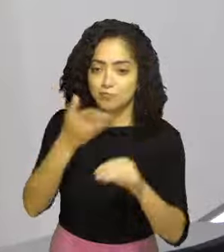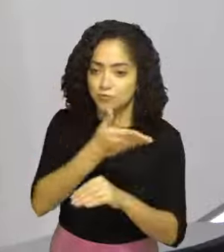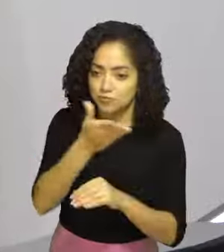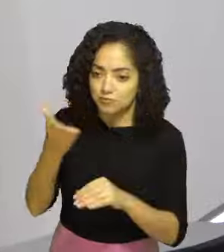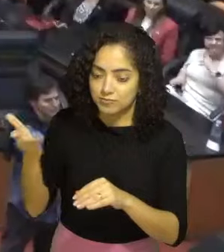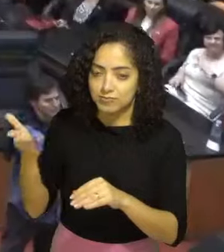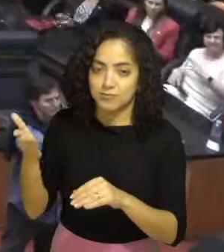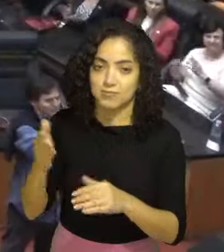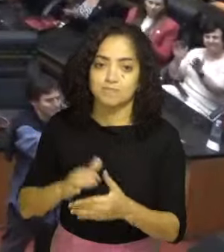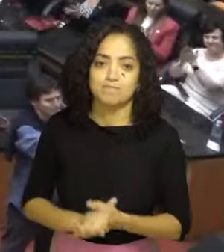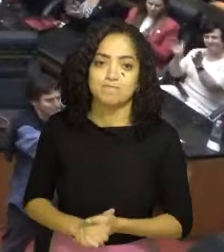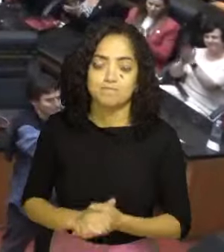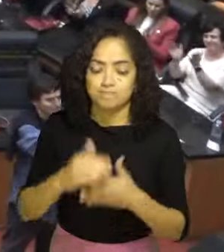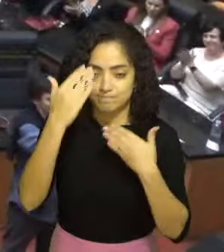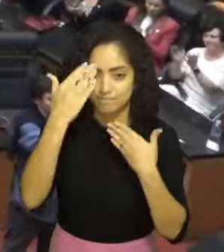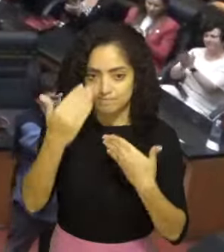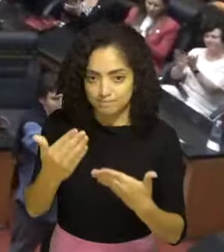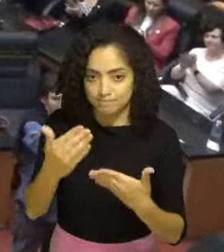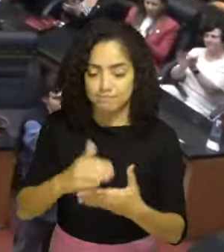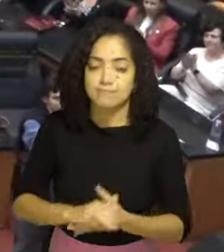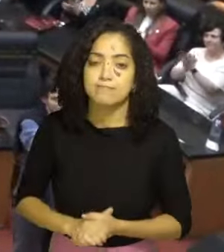noite. Obrigada.